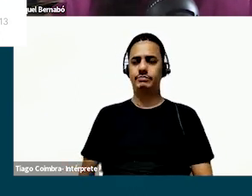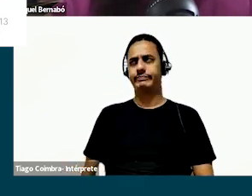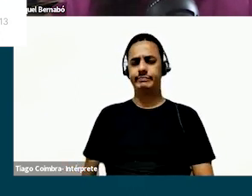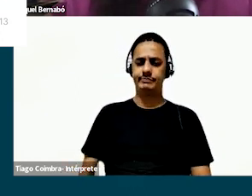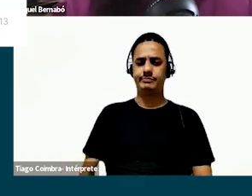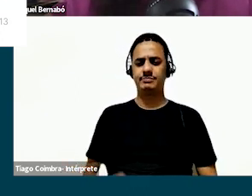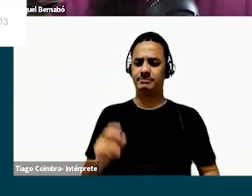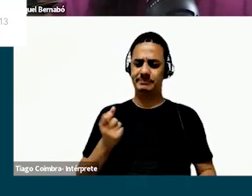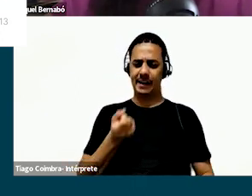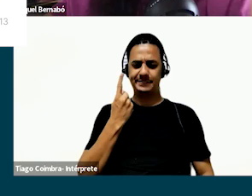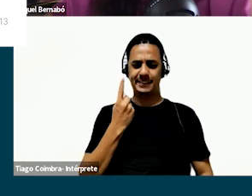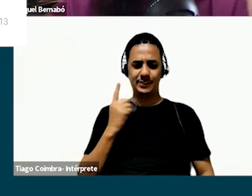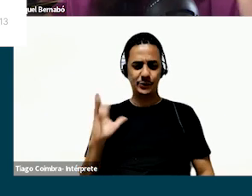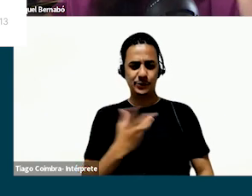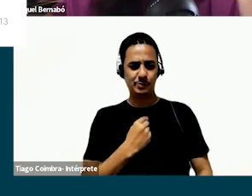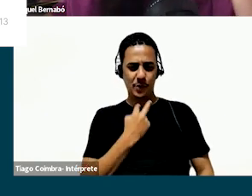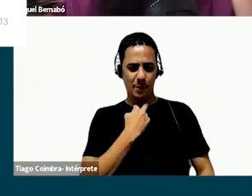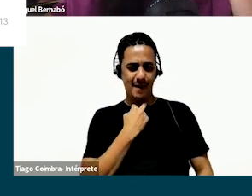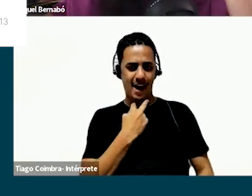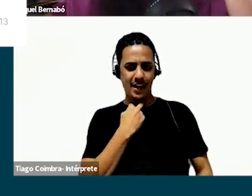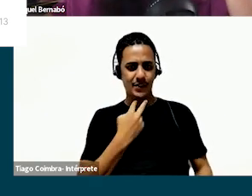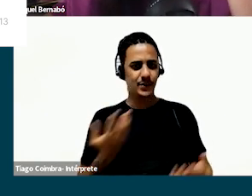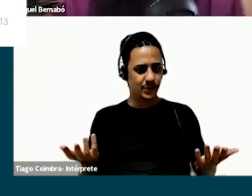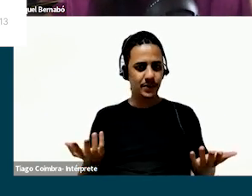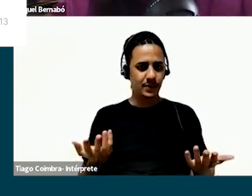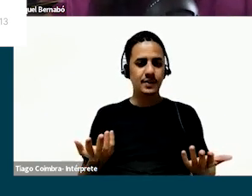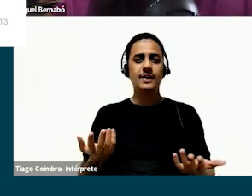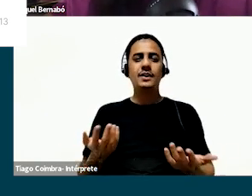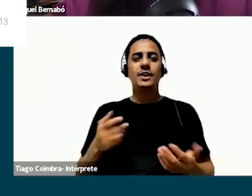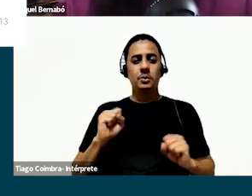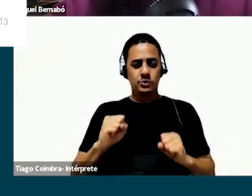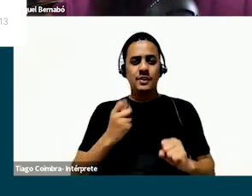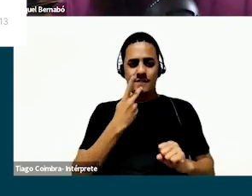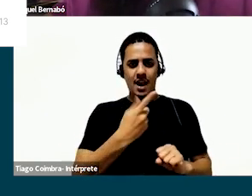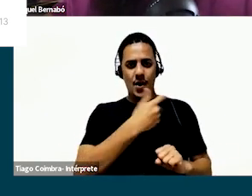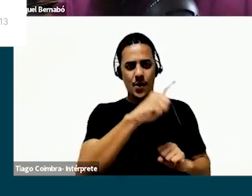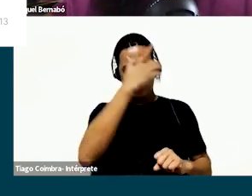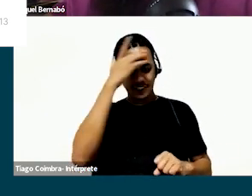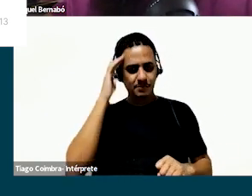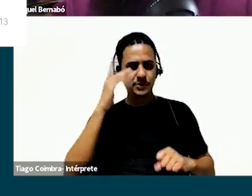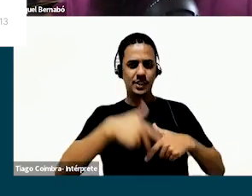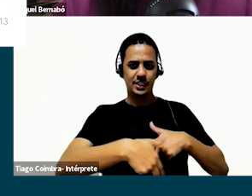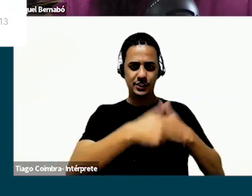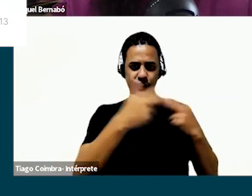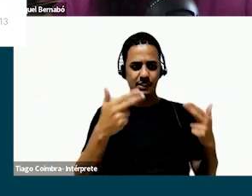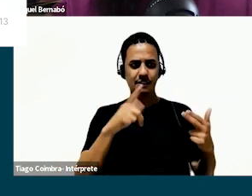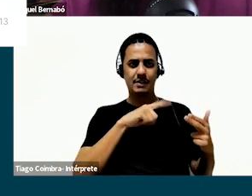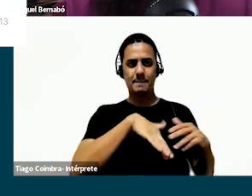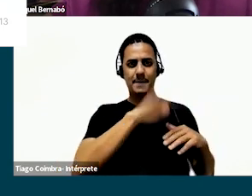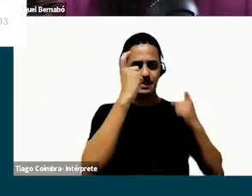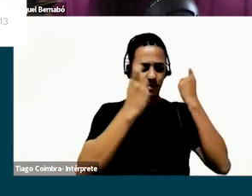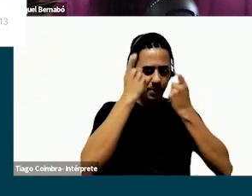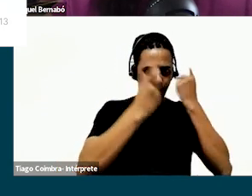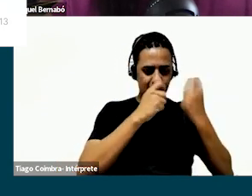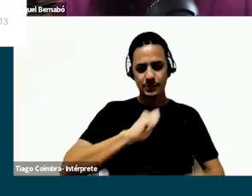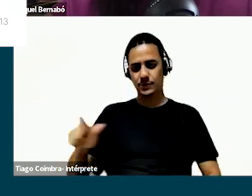início eu achei muito engraçado, porque todo mundo está ocupado, né? Quem é que não está ocupado nesse mundo todo? Eu podia até dizer que pessoas de outras raças e de